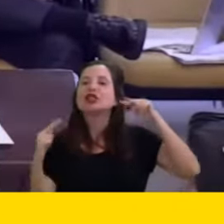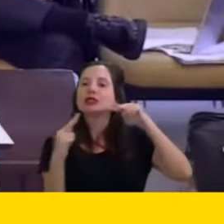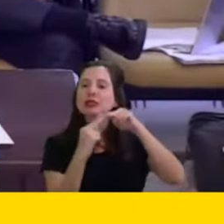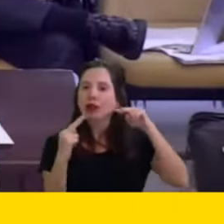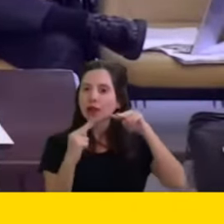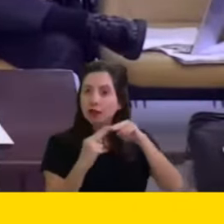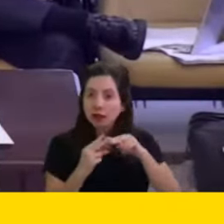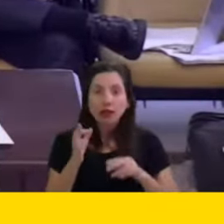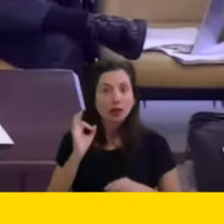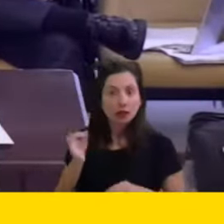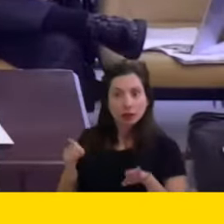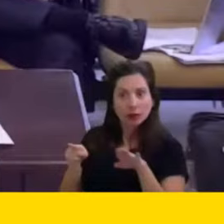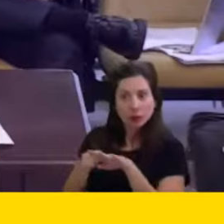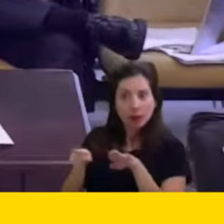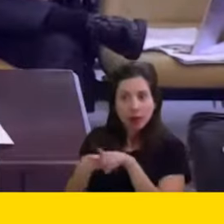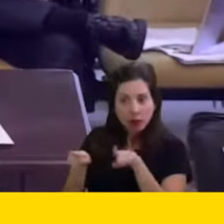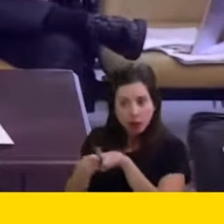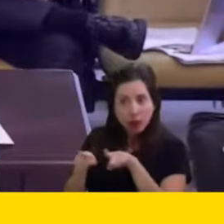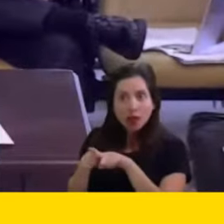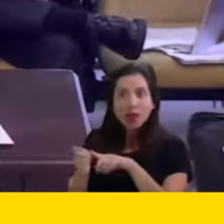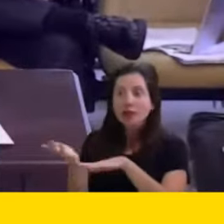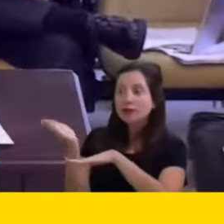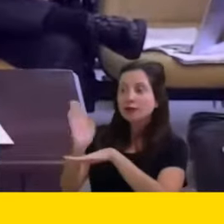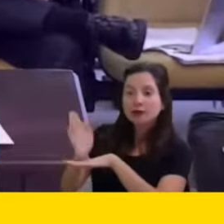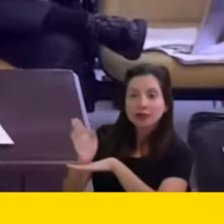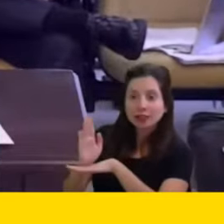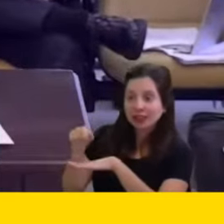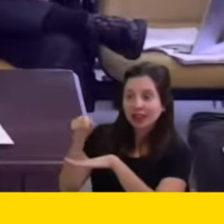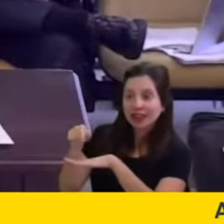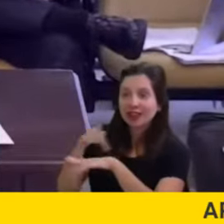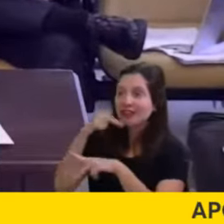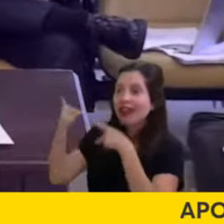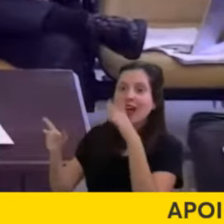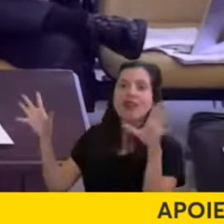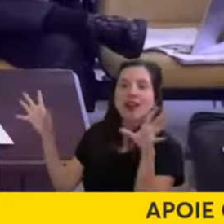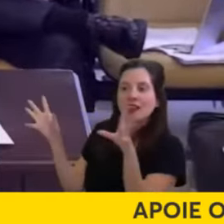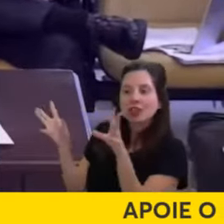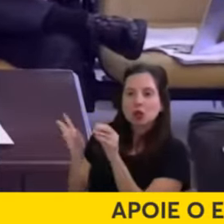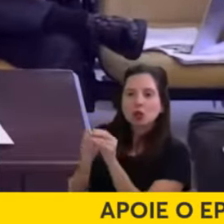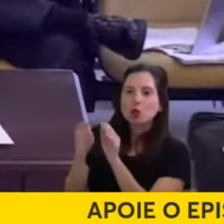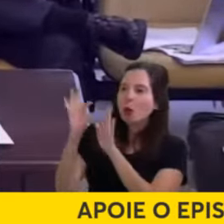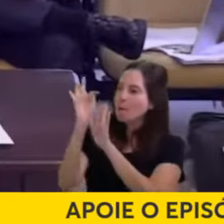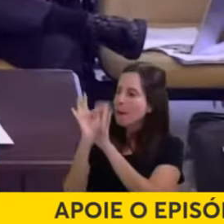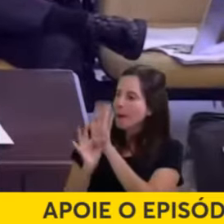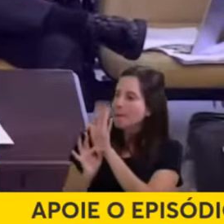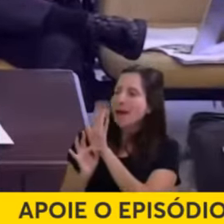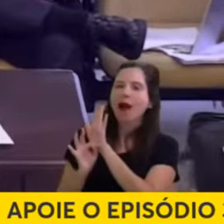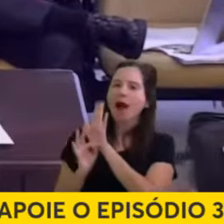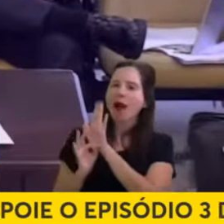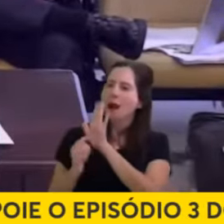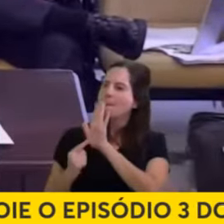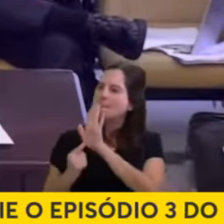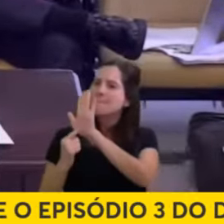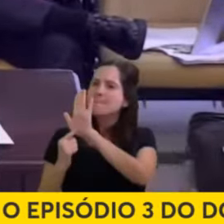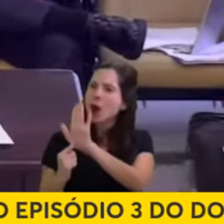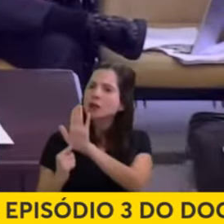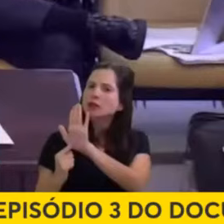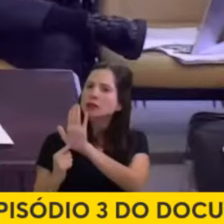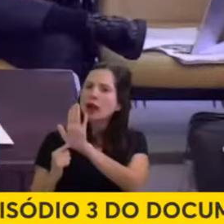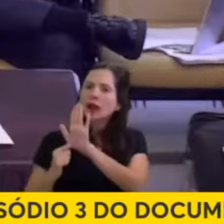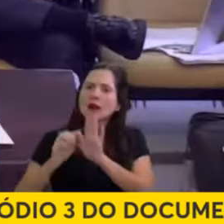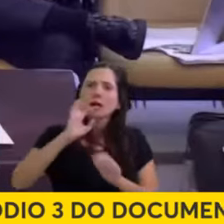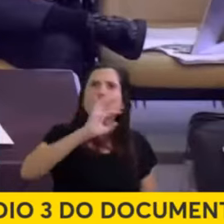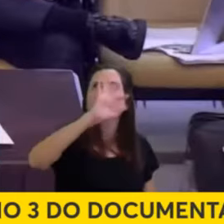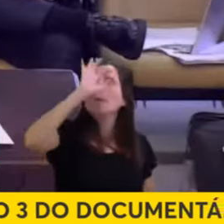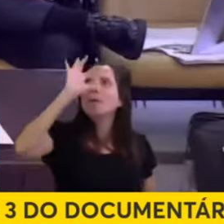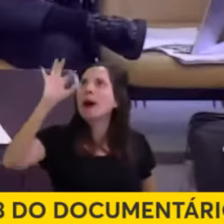vossas excelências e Memorial em que o próprio candidato fazia um resumo da pré-campanha dele fazia um roteiro pelo Estado do Paraná mostrando exatamente que aquela aquilo lá é o material